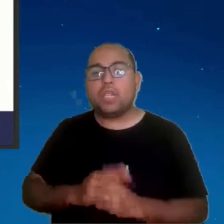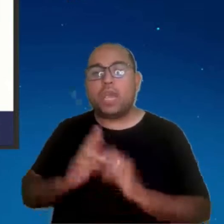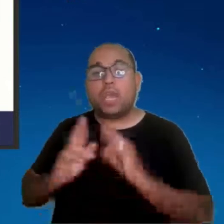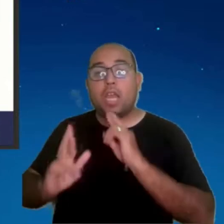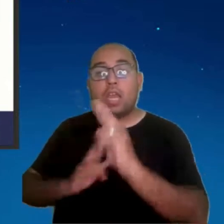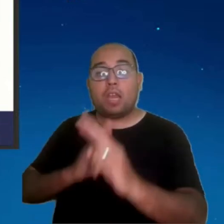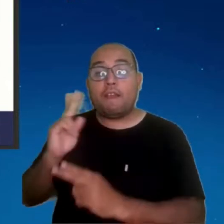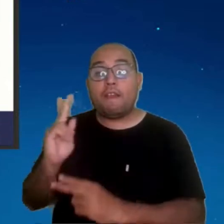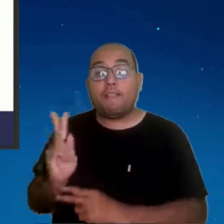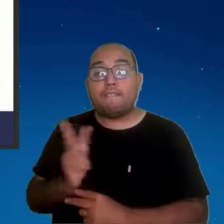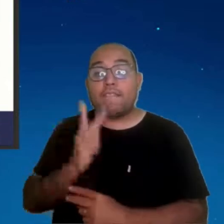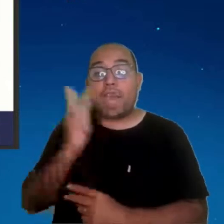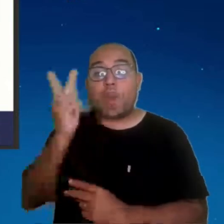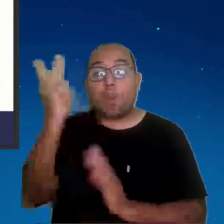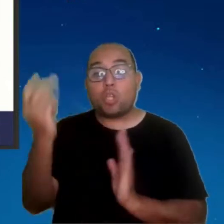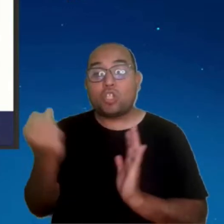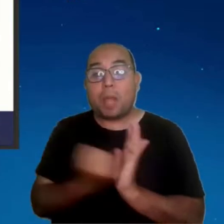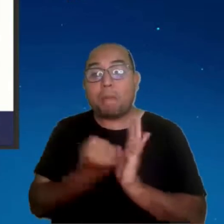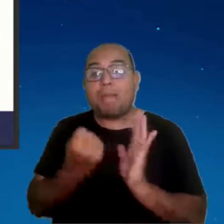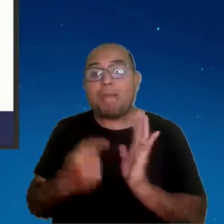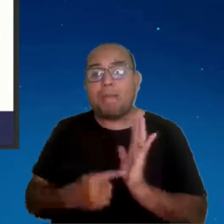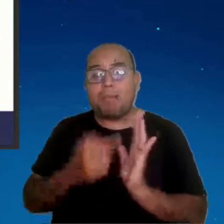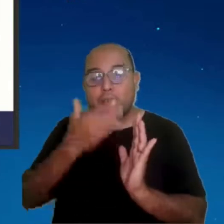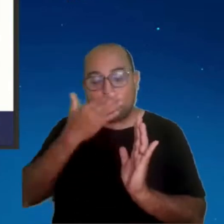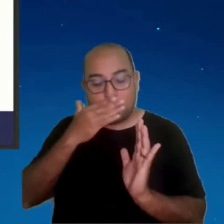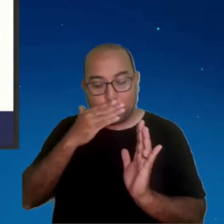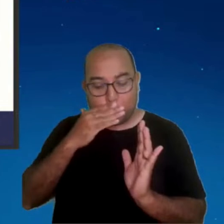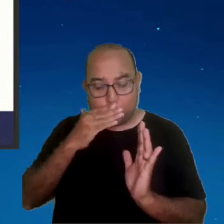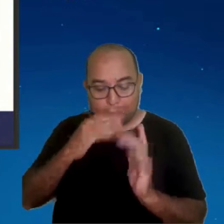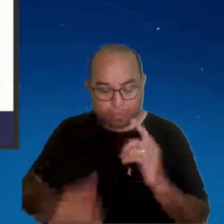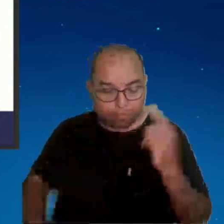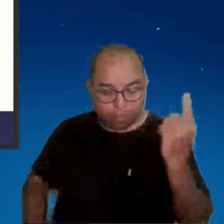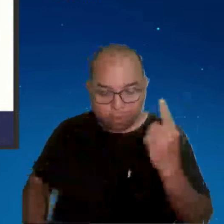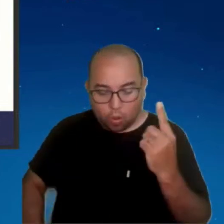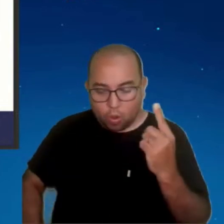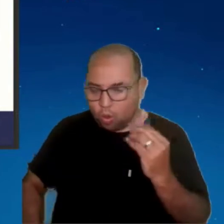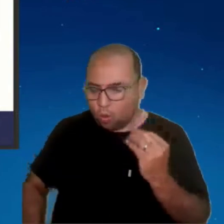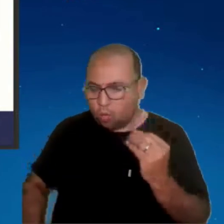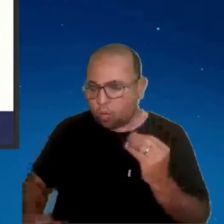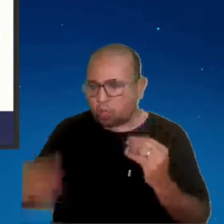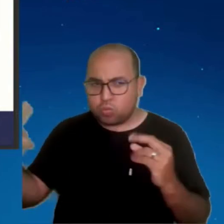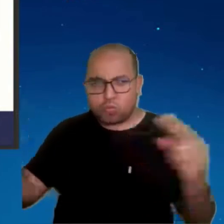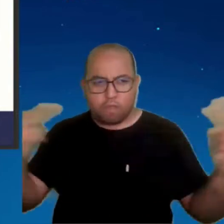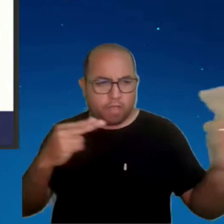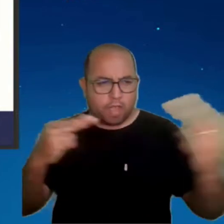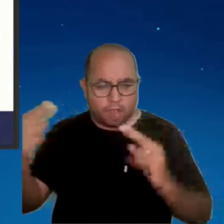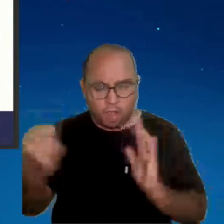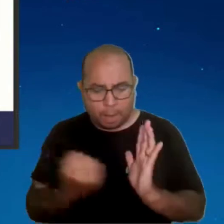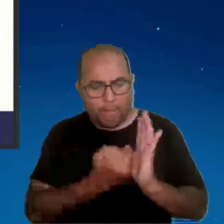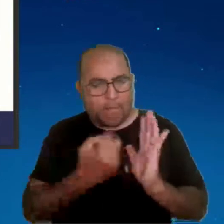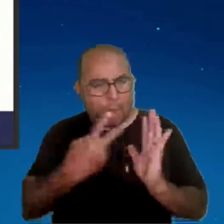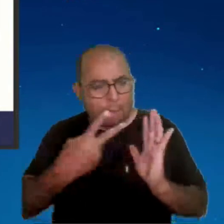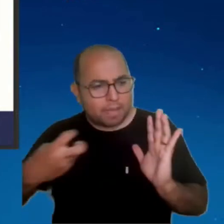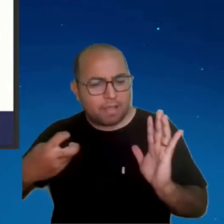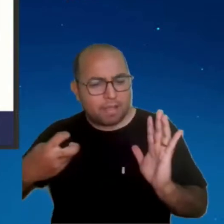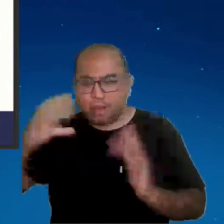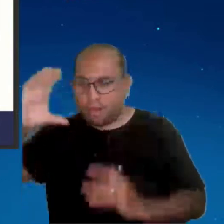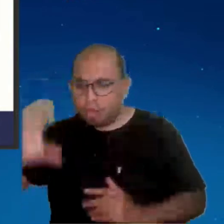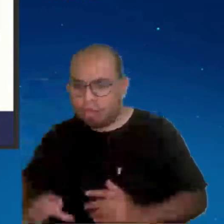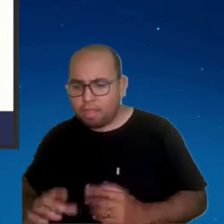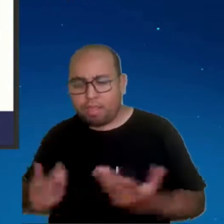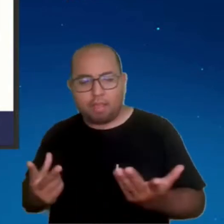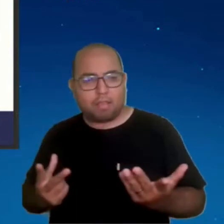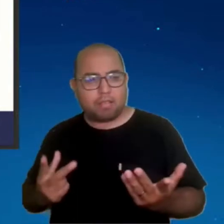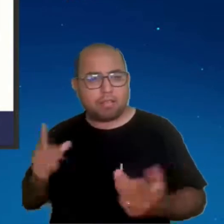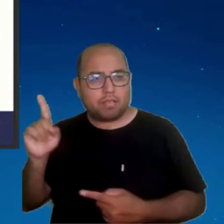da marca, assim, a gente fica tão preocupado como é que a marca está sendo vista, se ela está sendo percebida pelo cliente, se